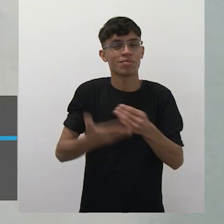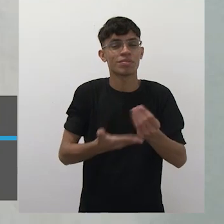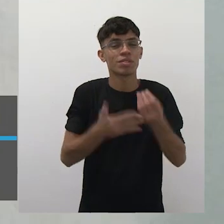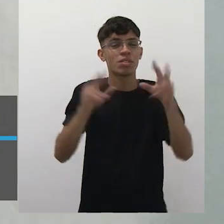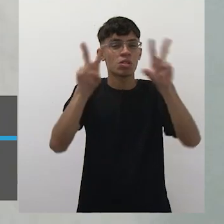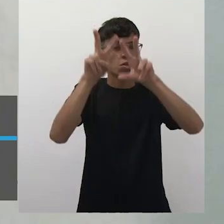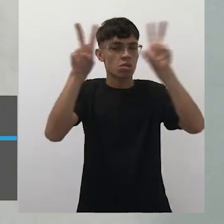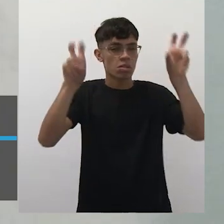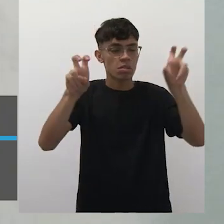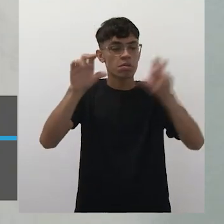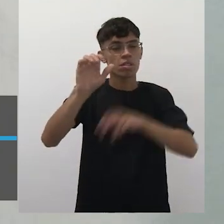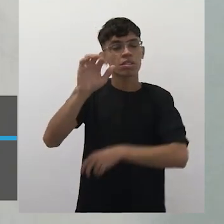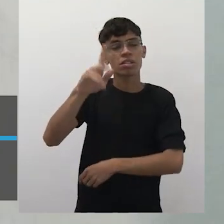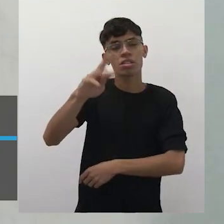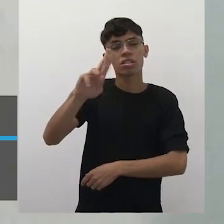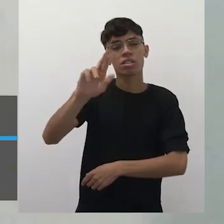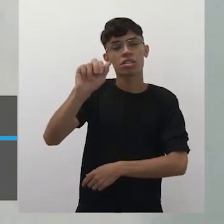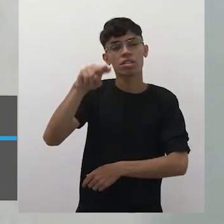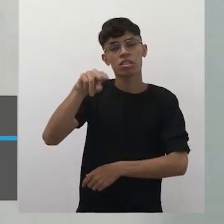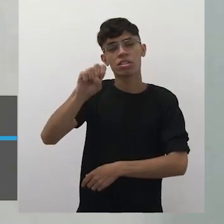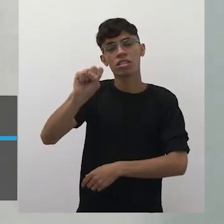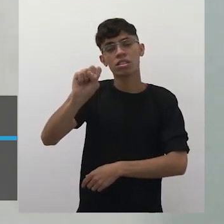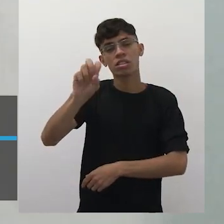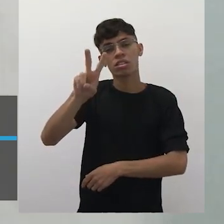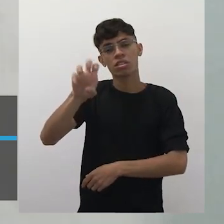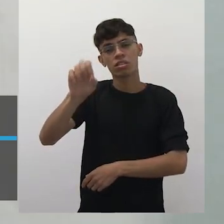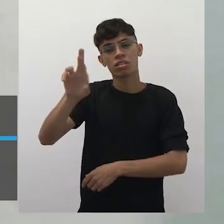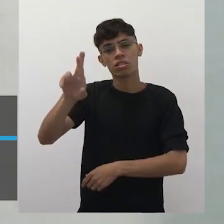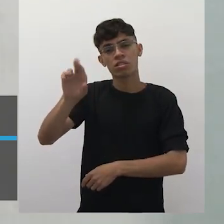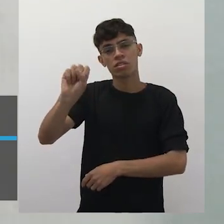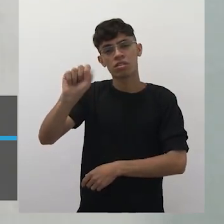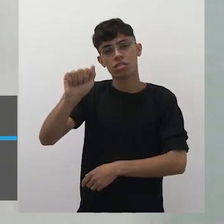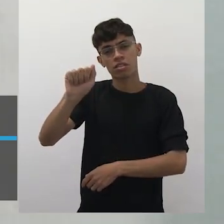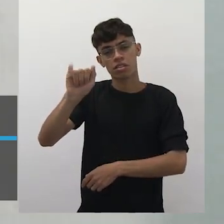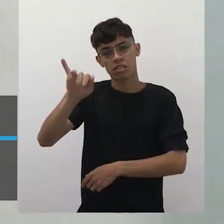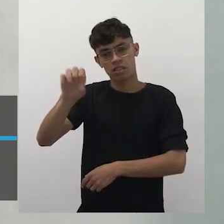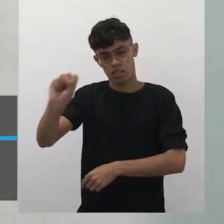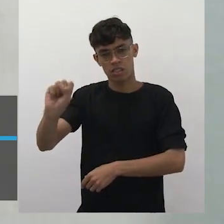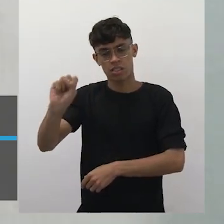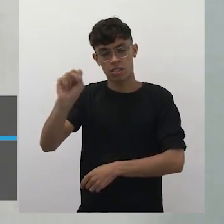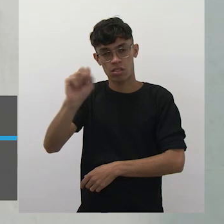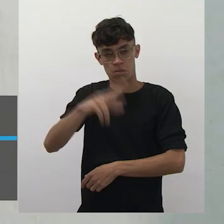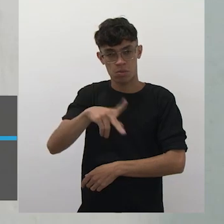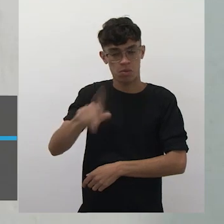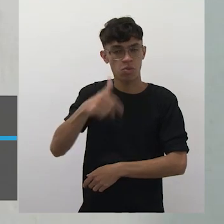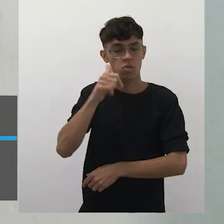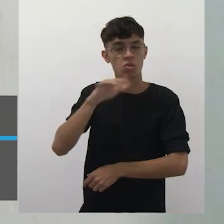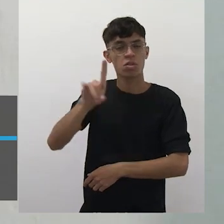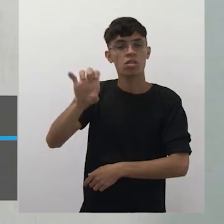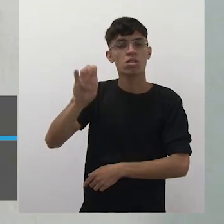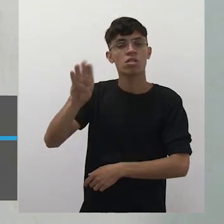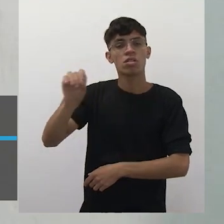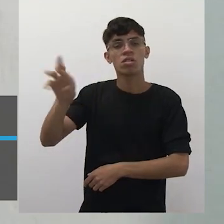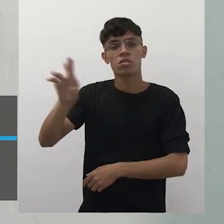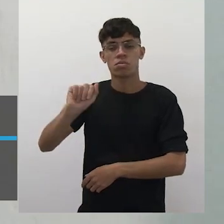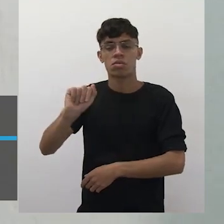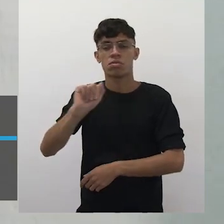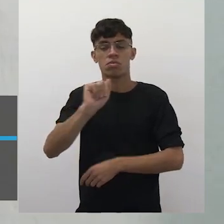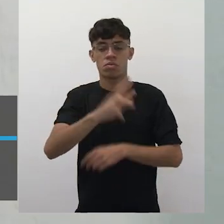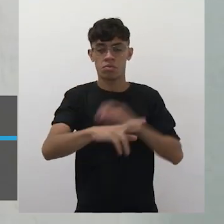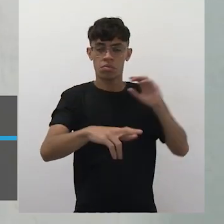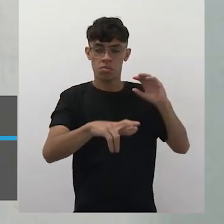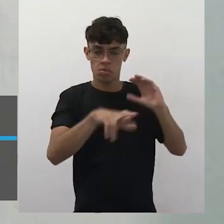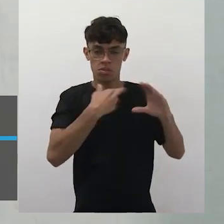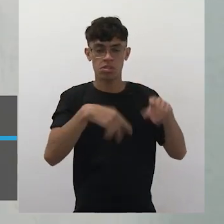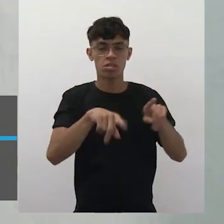temas transversais. Se você me permite, Marcelo, eu gostaria de tecer um comentário acerca da